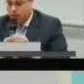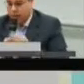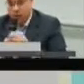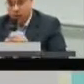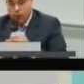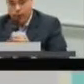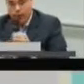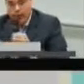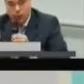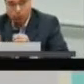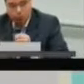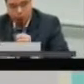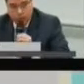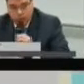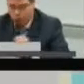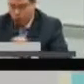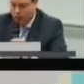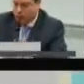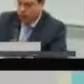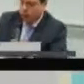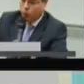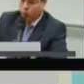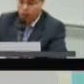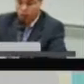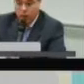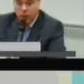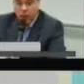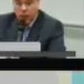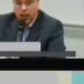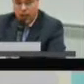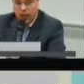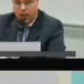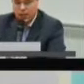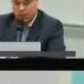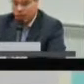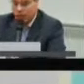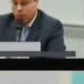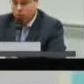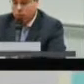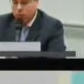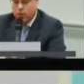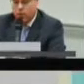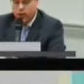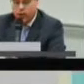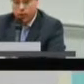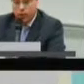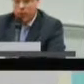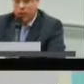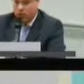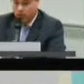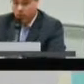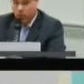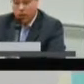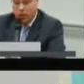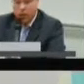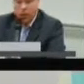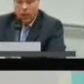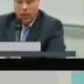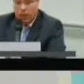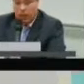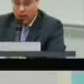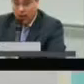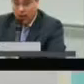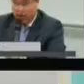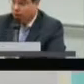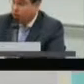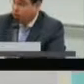ele mostra já a redução do tempo de espera dos pacientes com o diagnóstico. Mas nós precisamos reconhecer